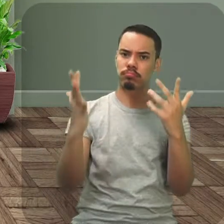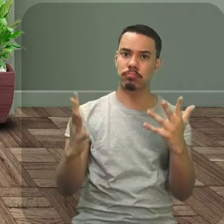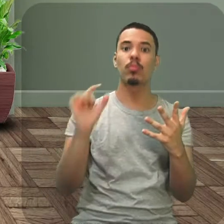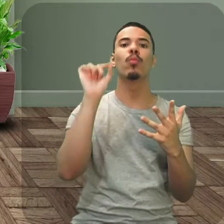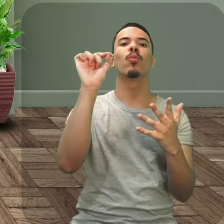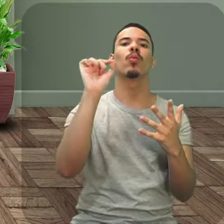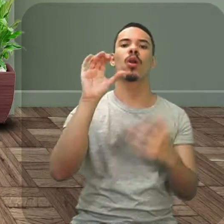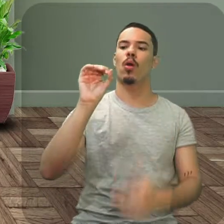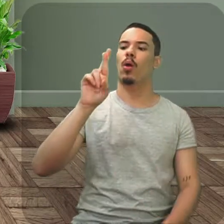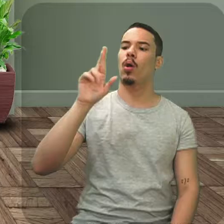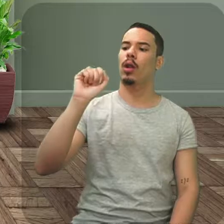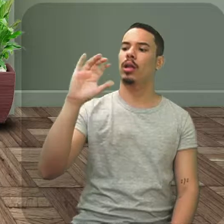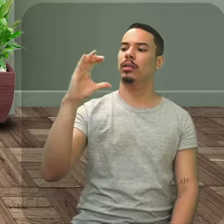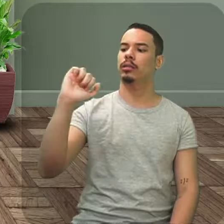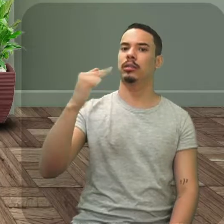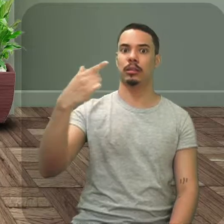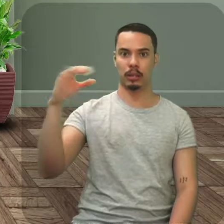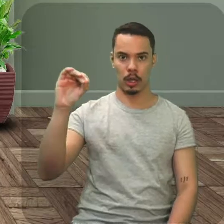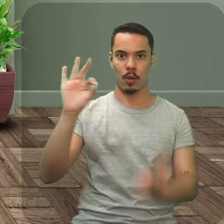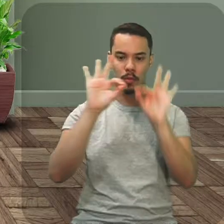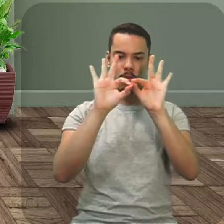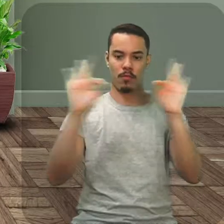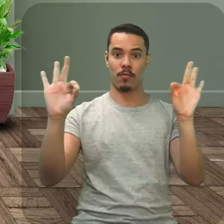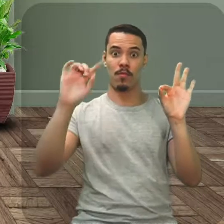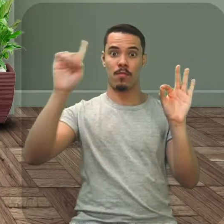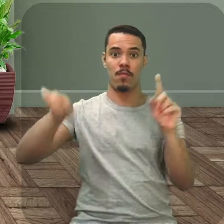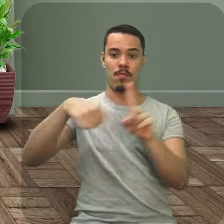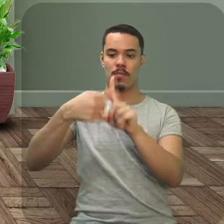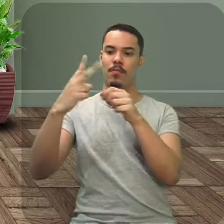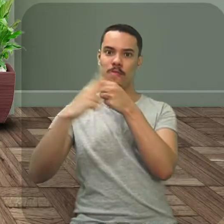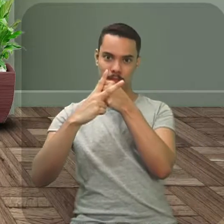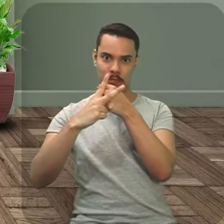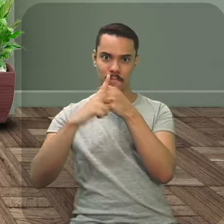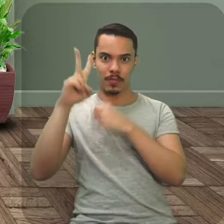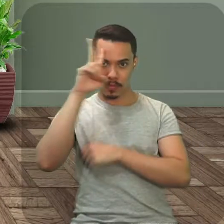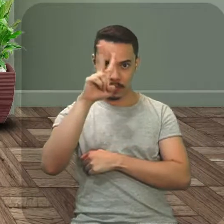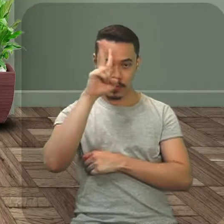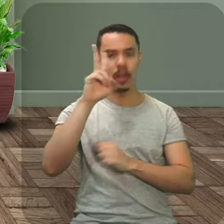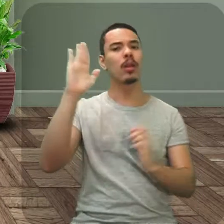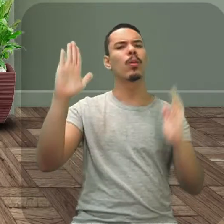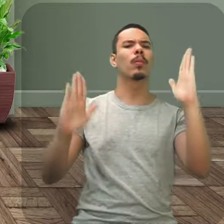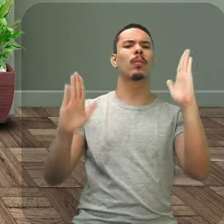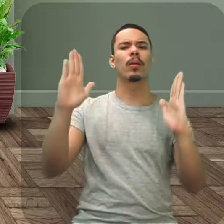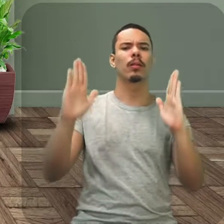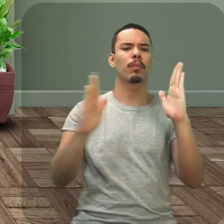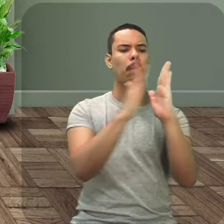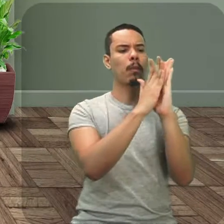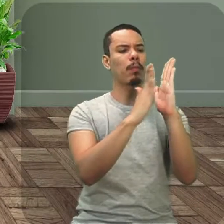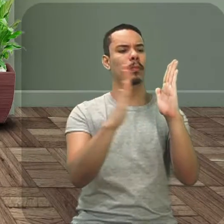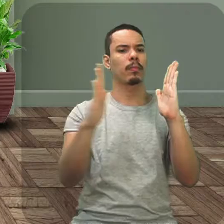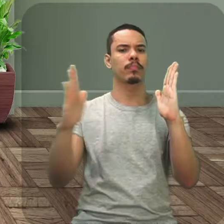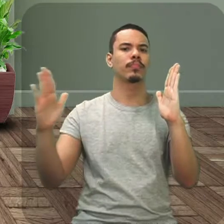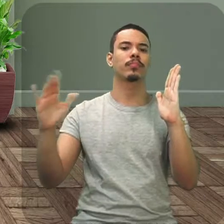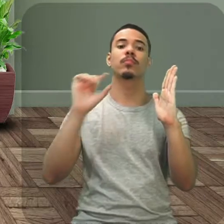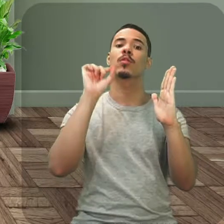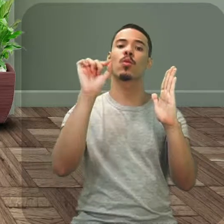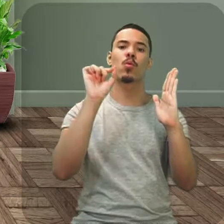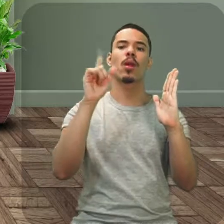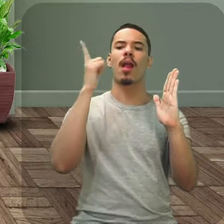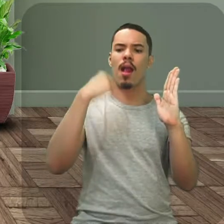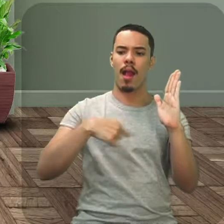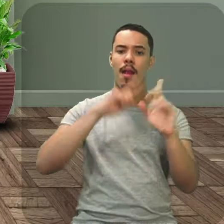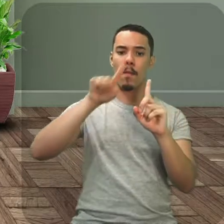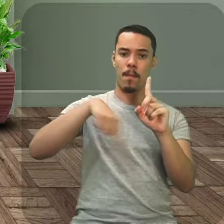oração estão lembrando né e o período da madrinha período é formado por